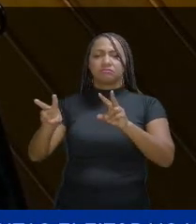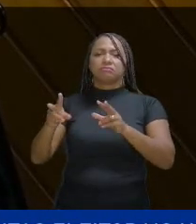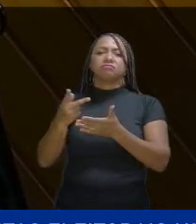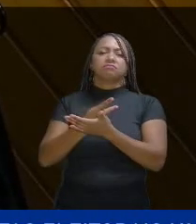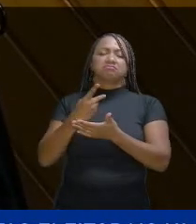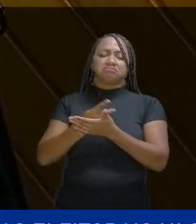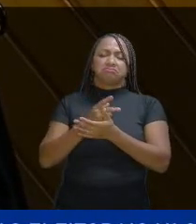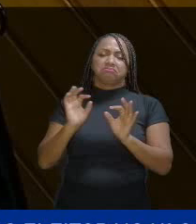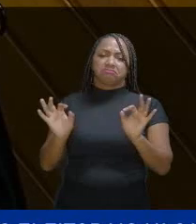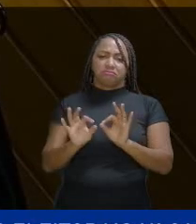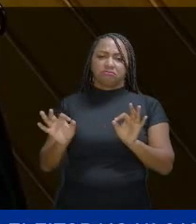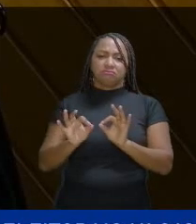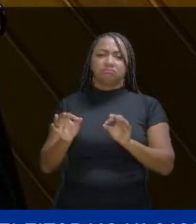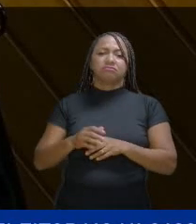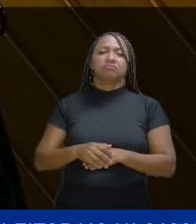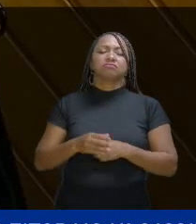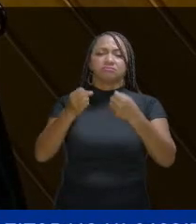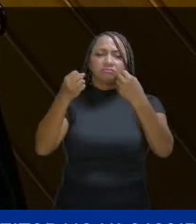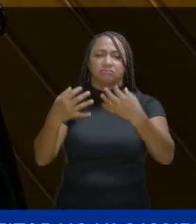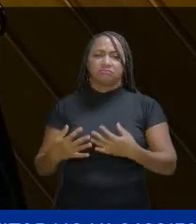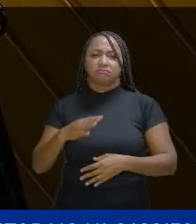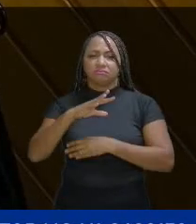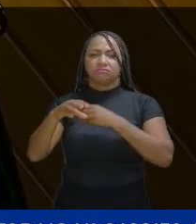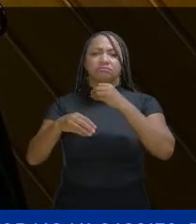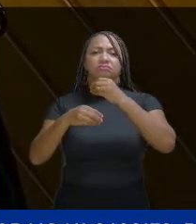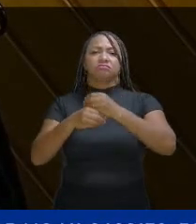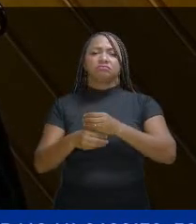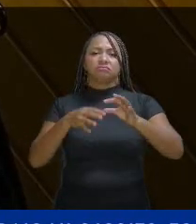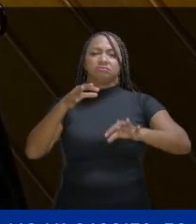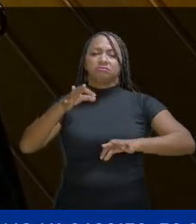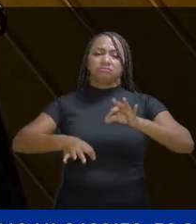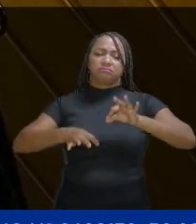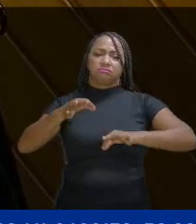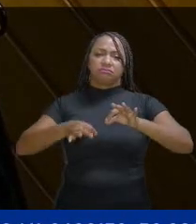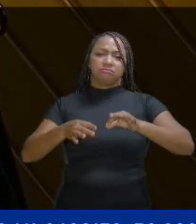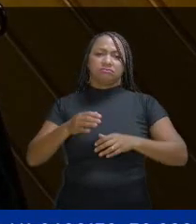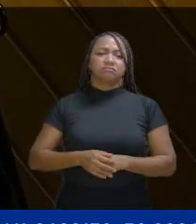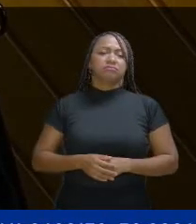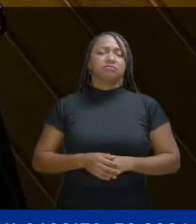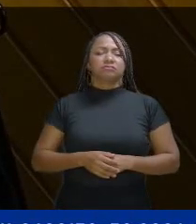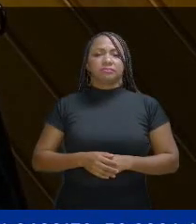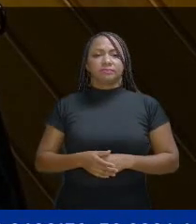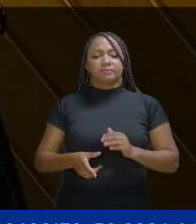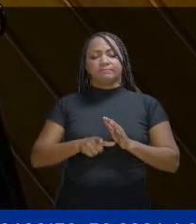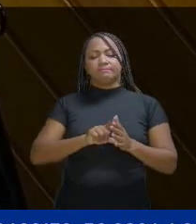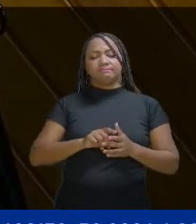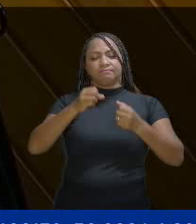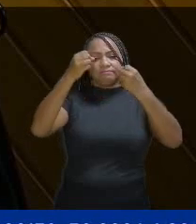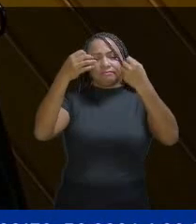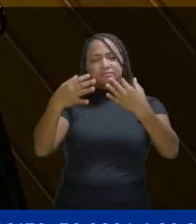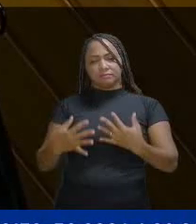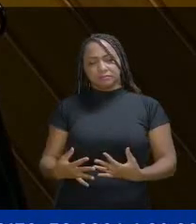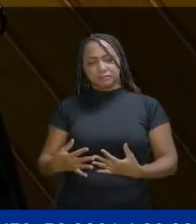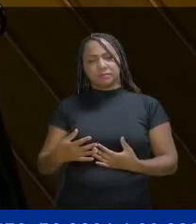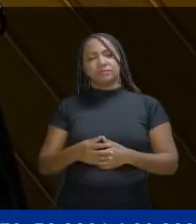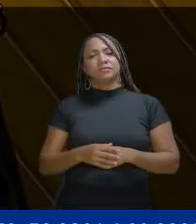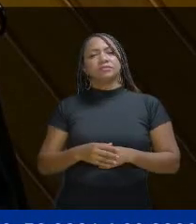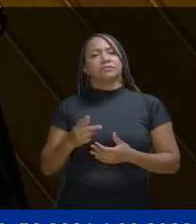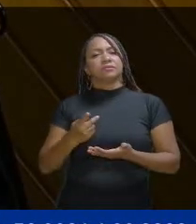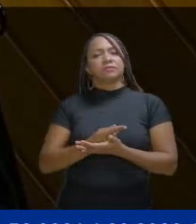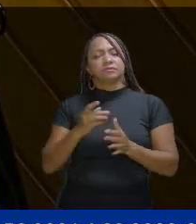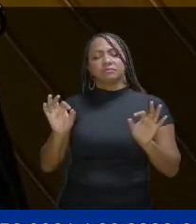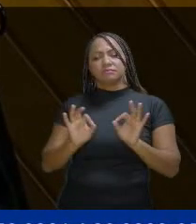das contas, mas que justifica ressalvas em seu julgamento. Diante das falhas que não comprometem a regularidade das contas, sem